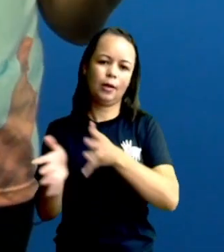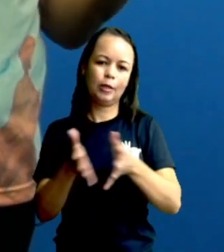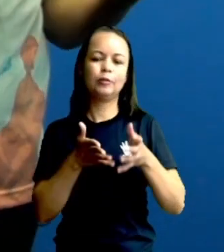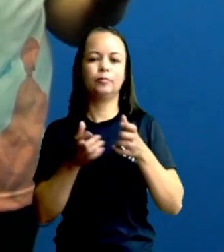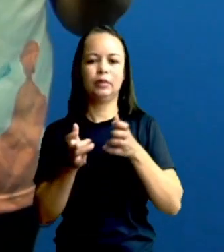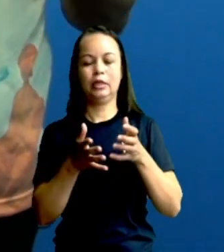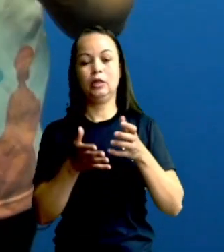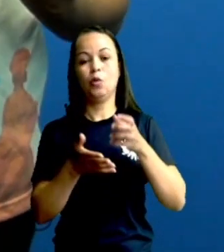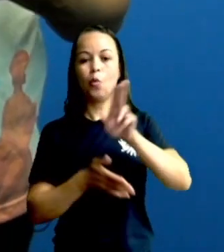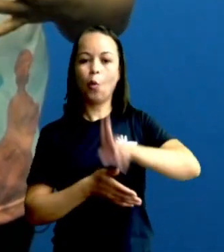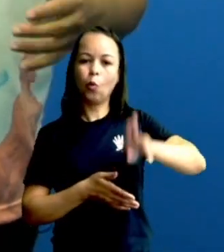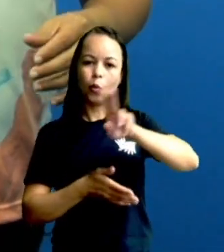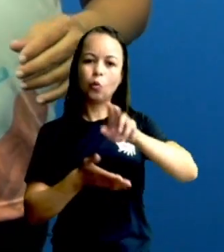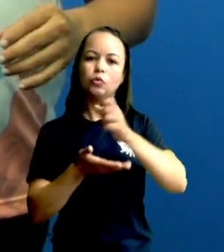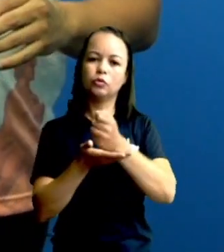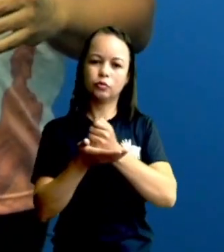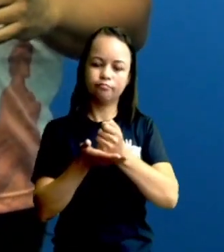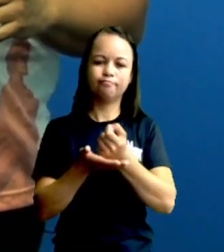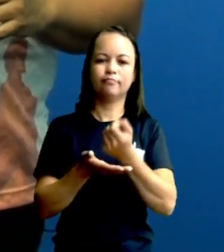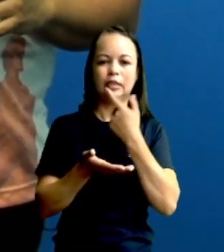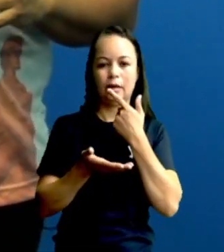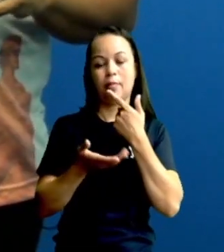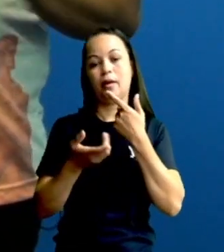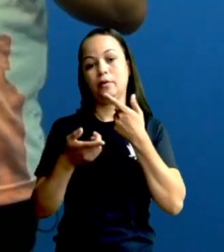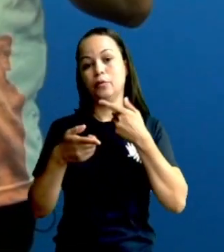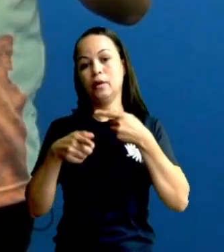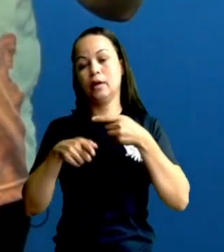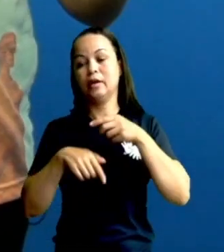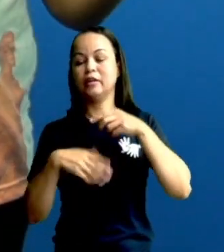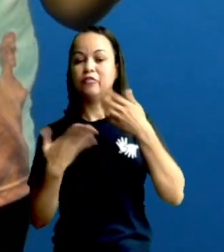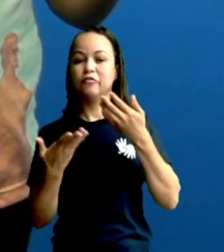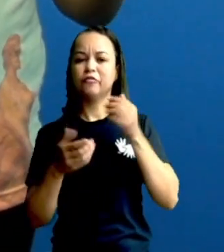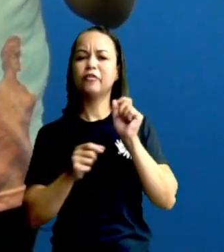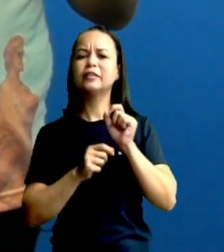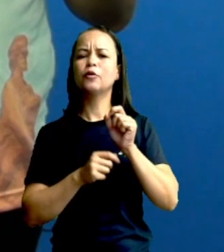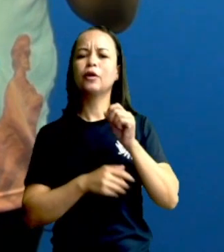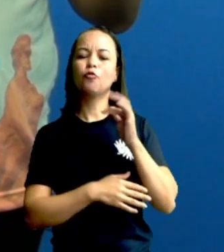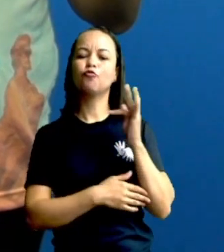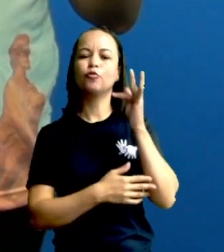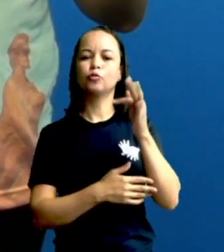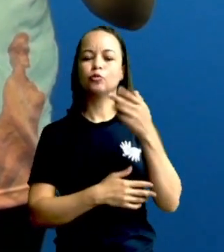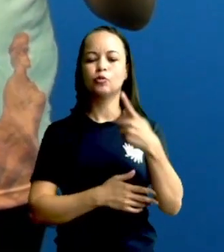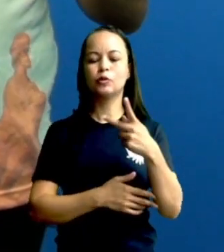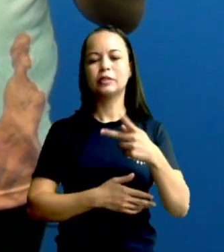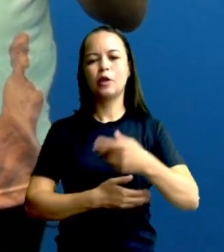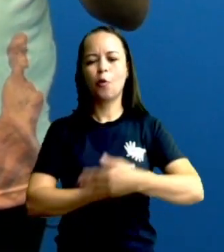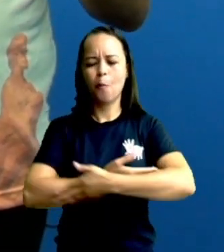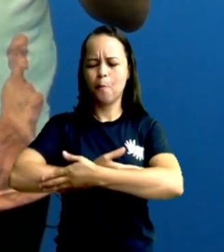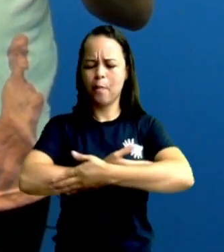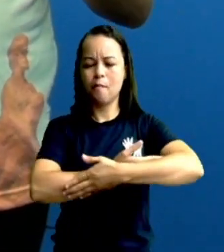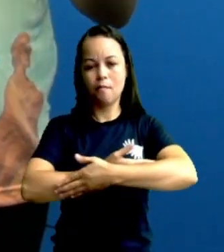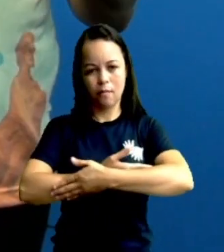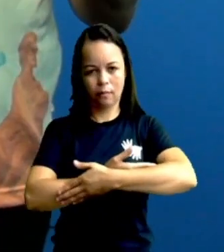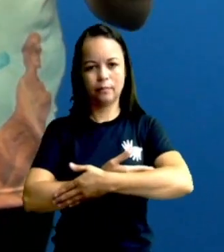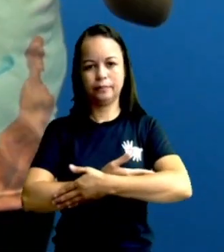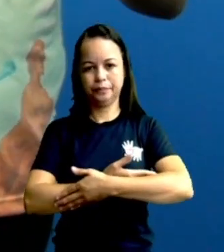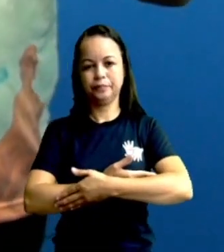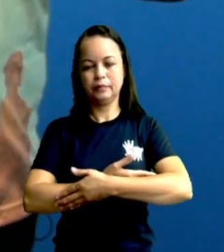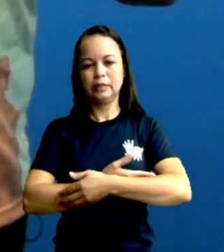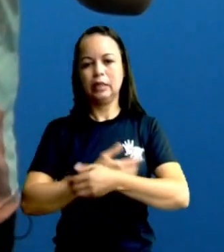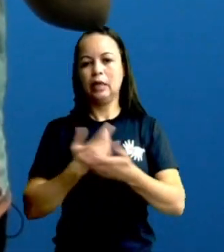de coquetéis de medicamentos que vão fazer com que o seu futuro bebezinho, que a sua futura